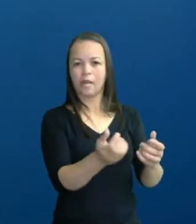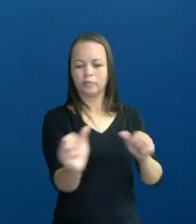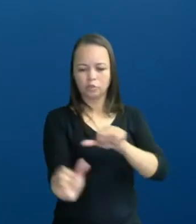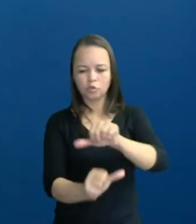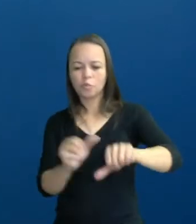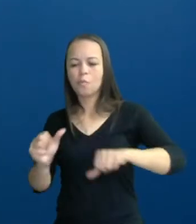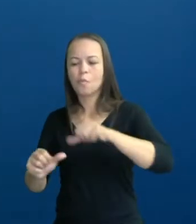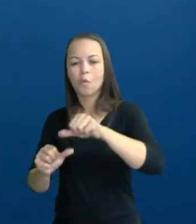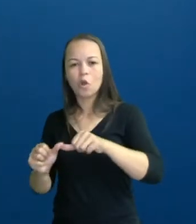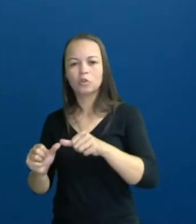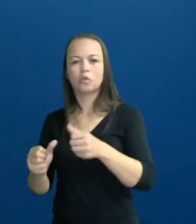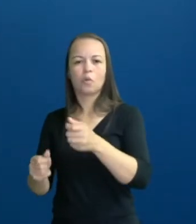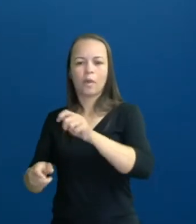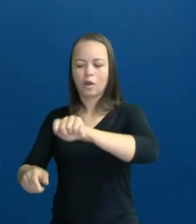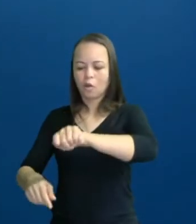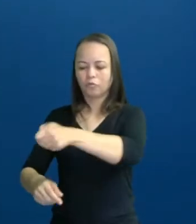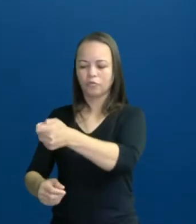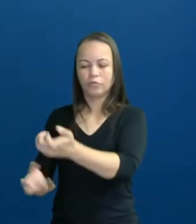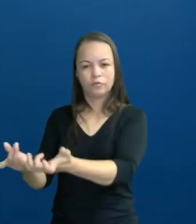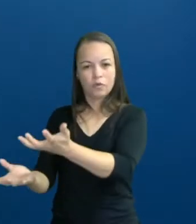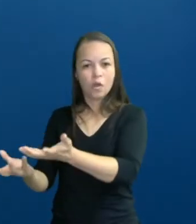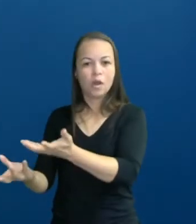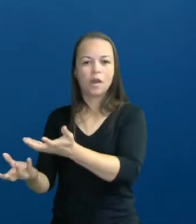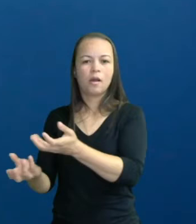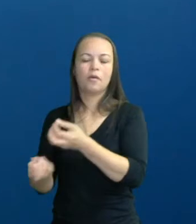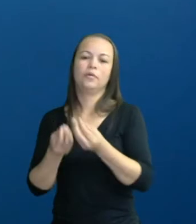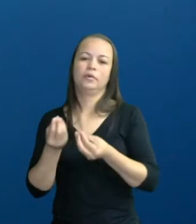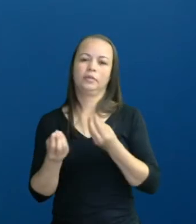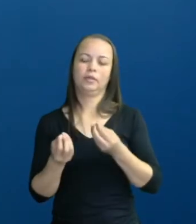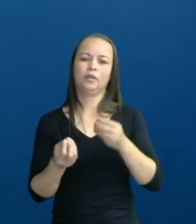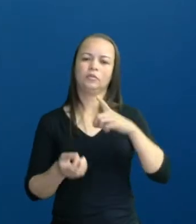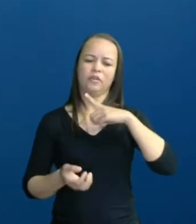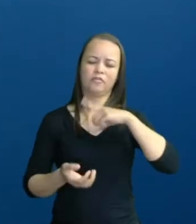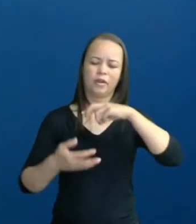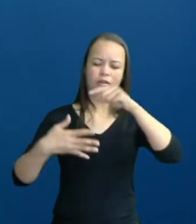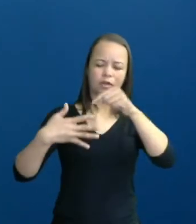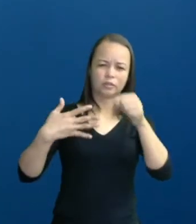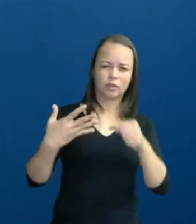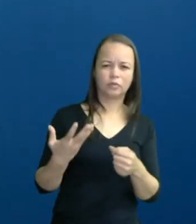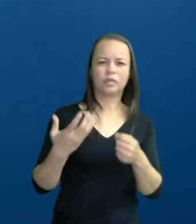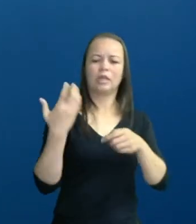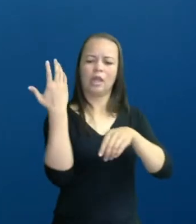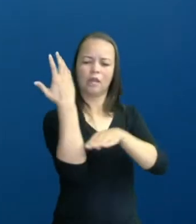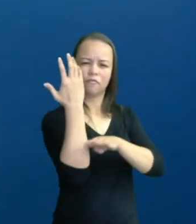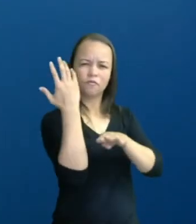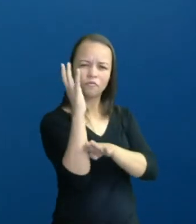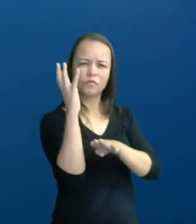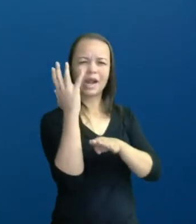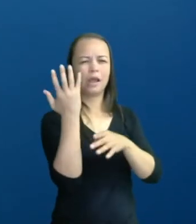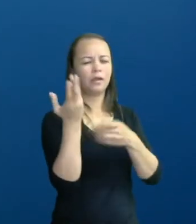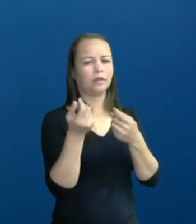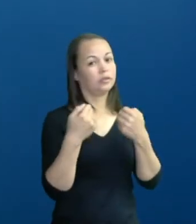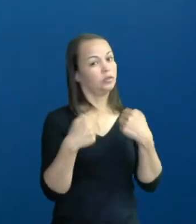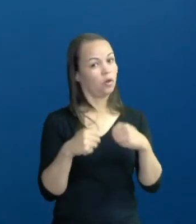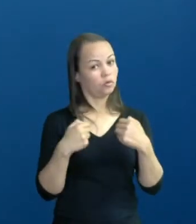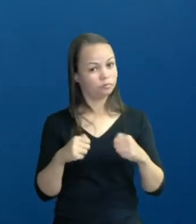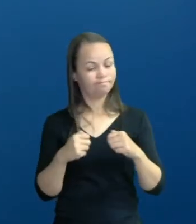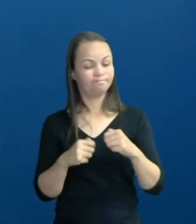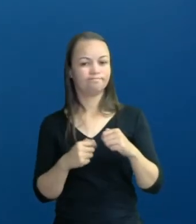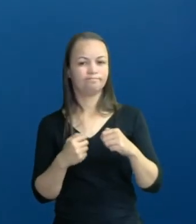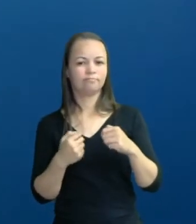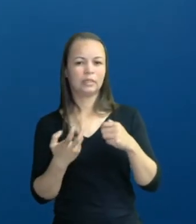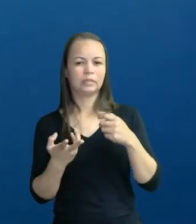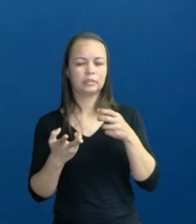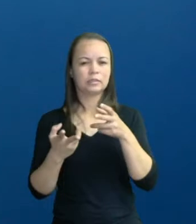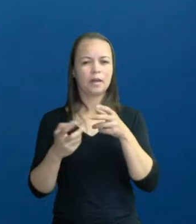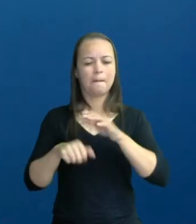tá certo? Até porque tem várias questões que envolvem o fogão, a lenha, e que a gente precisa de uma coisa